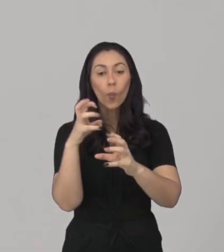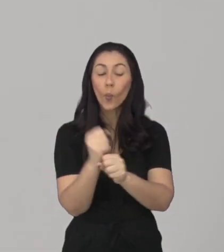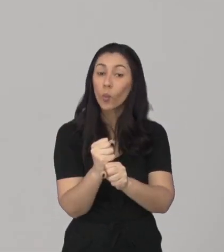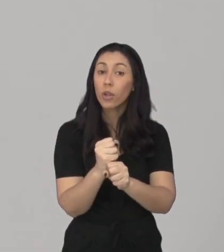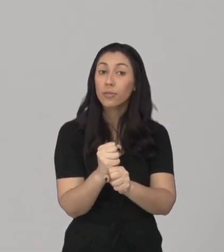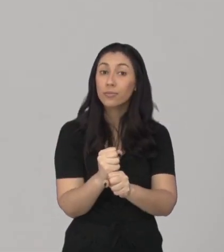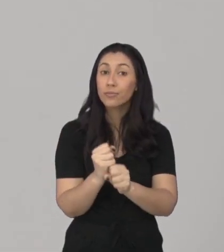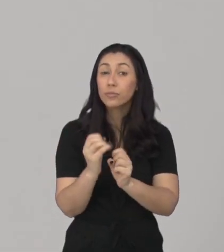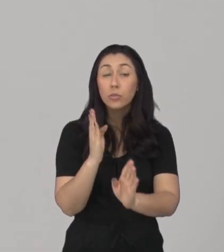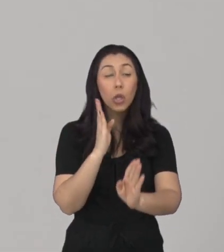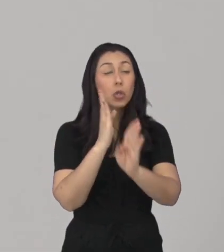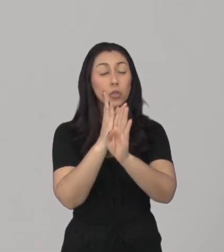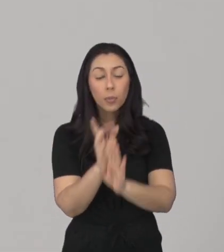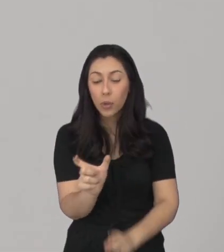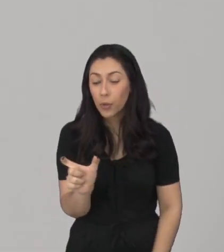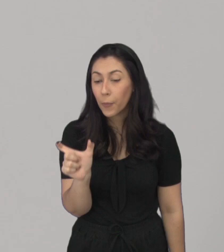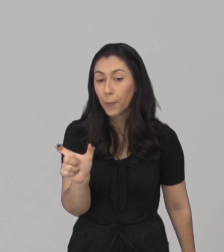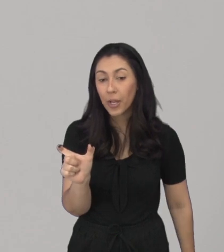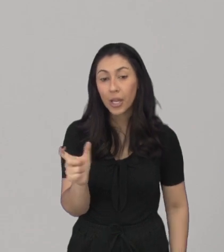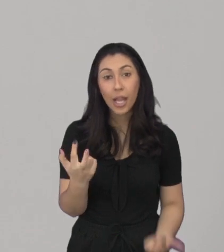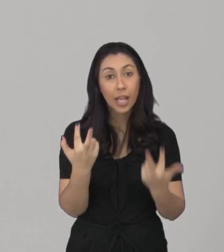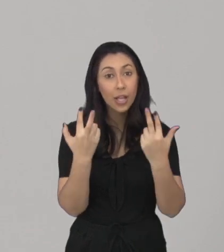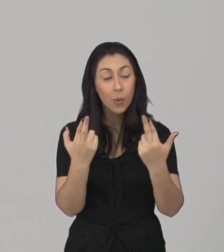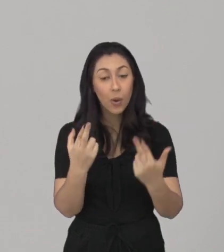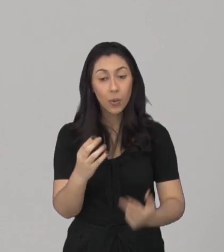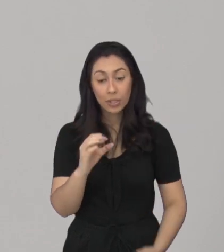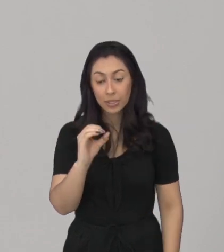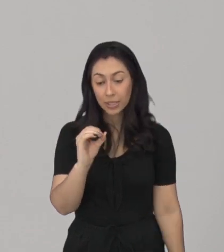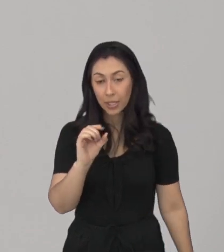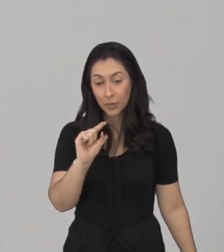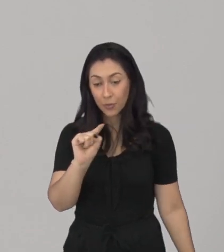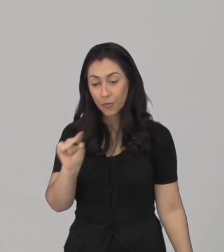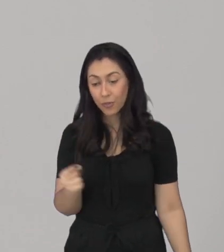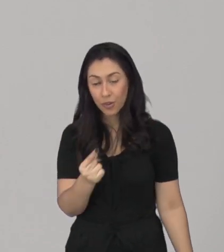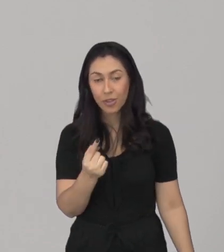essa equação, eu tenho que o meu Mi cinético é igual a